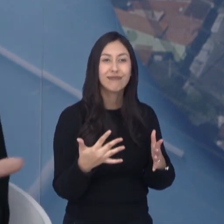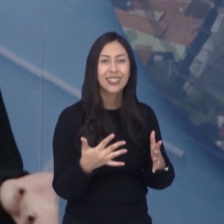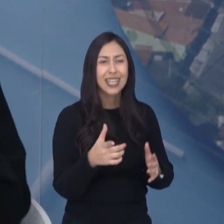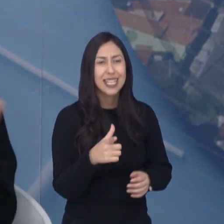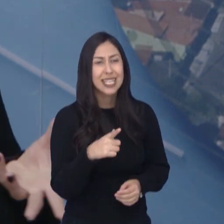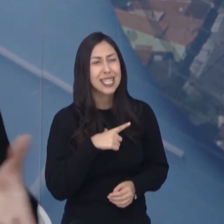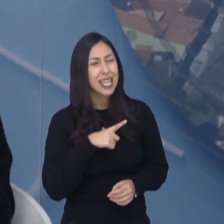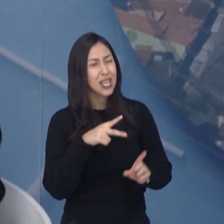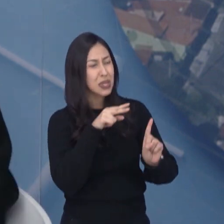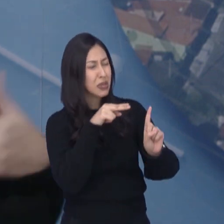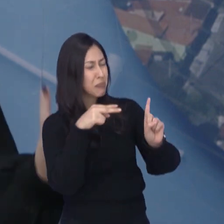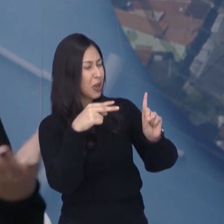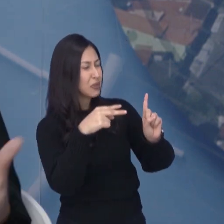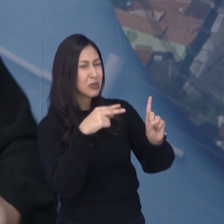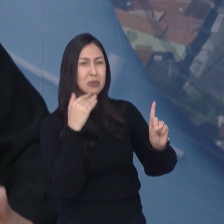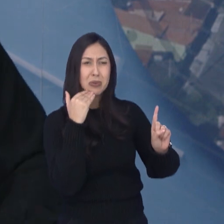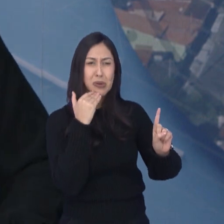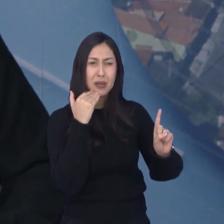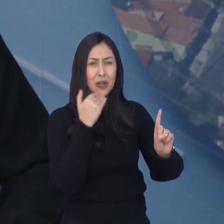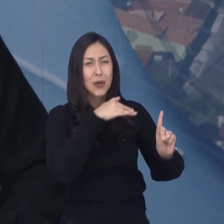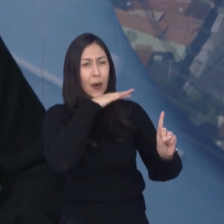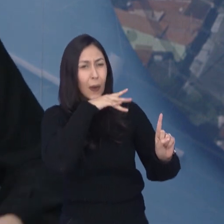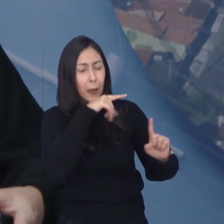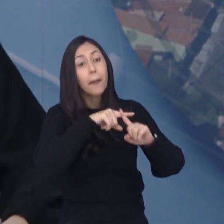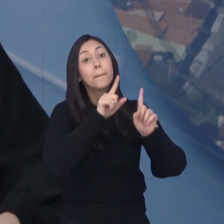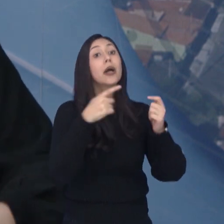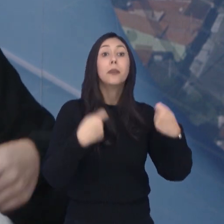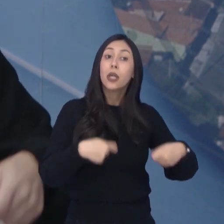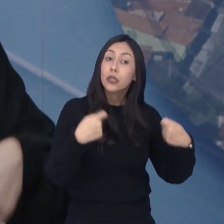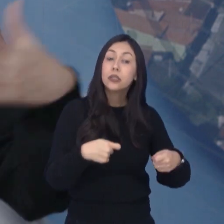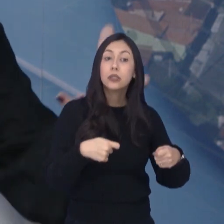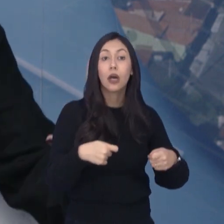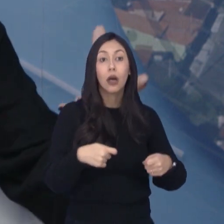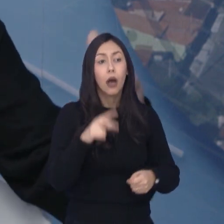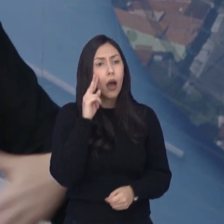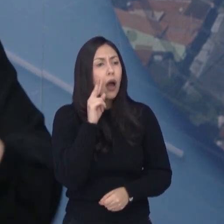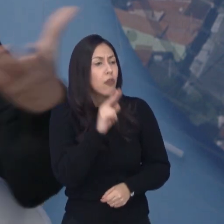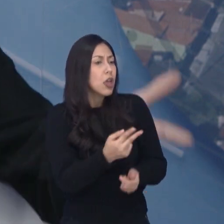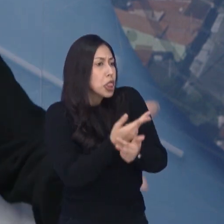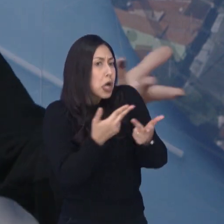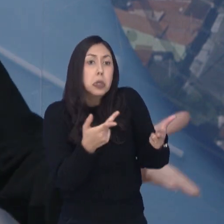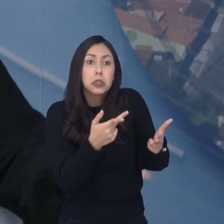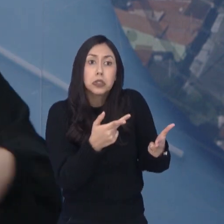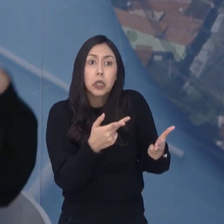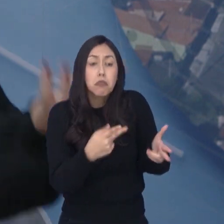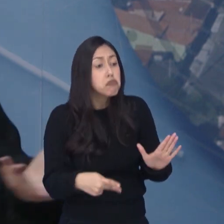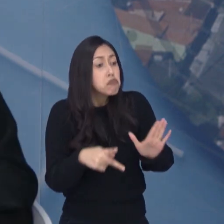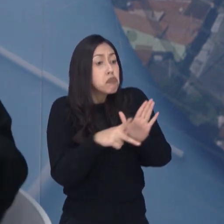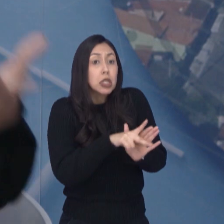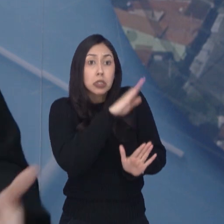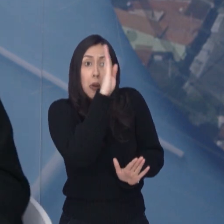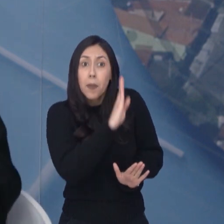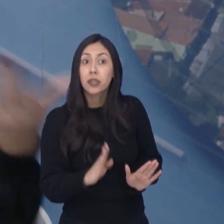olhos muitas vezes, né? Mas a gente tem que pensar nesse lado também do capital da coisa, né? Que muitas pessoas são